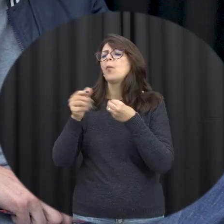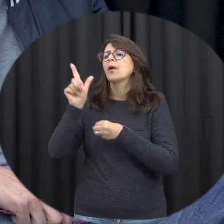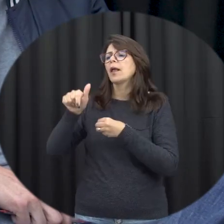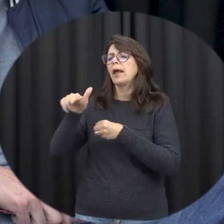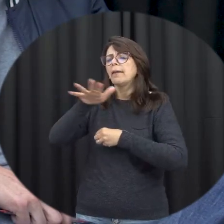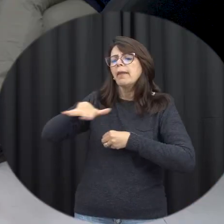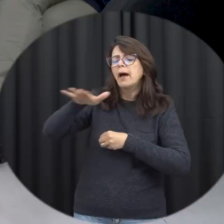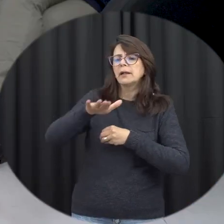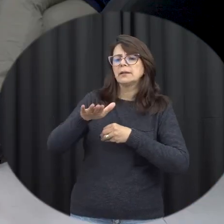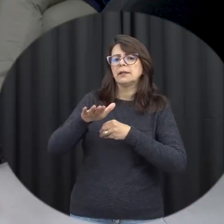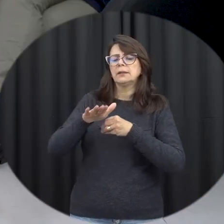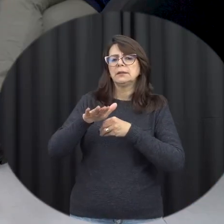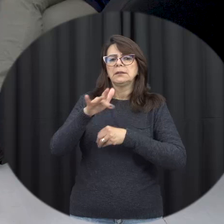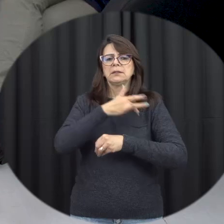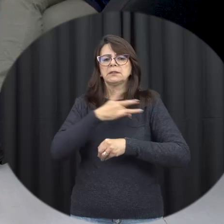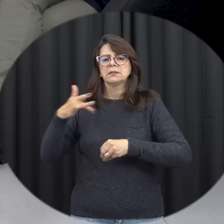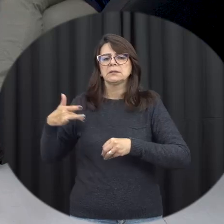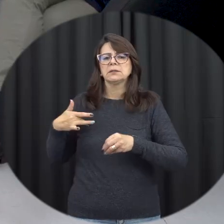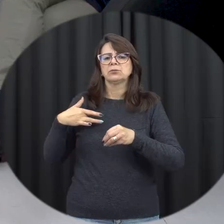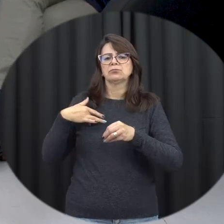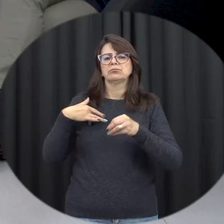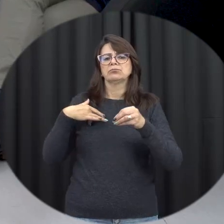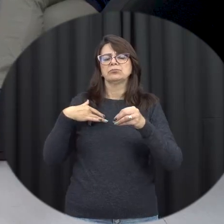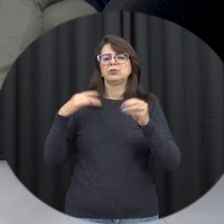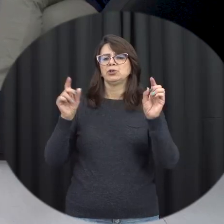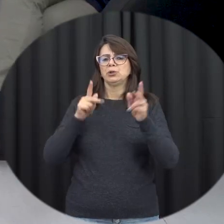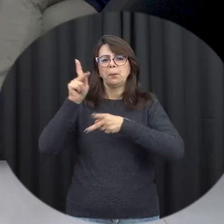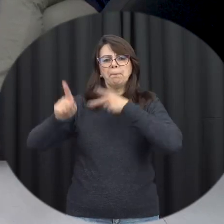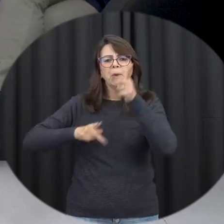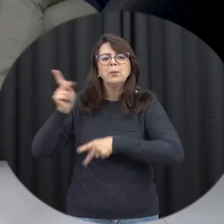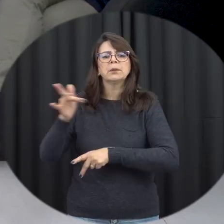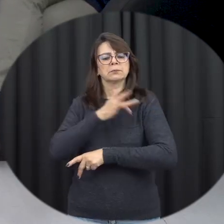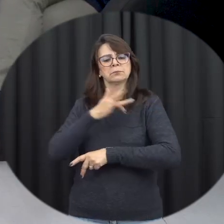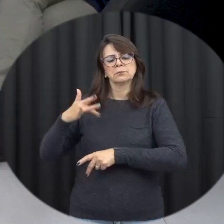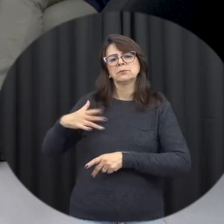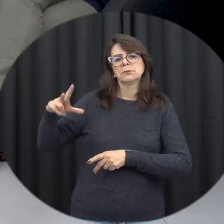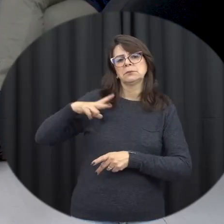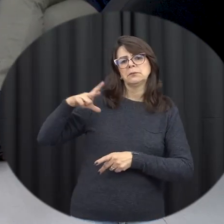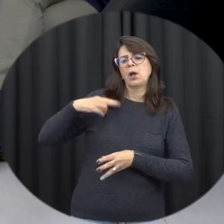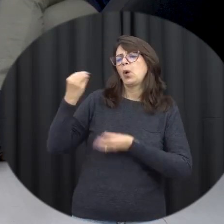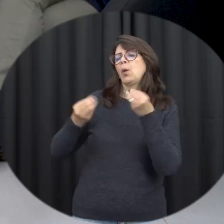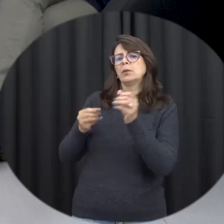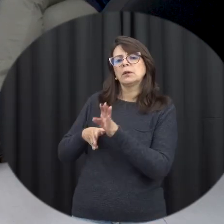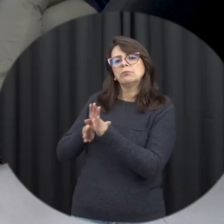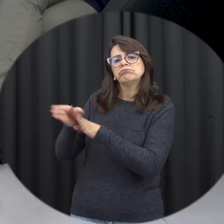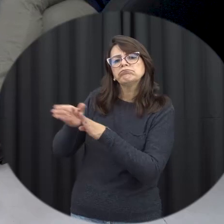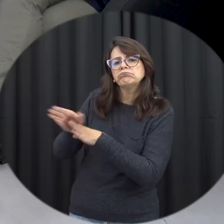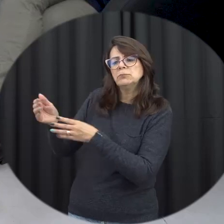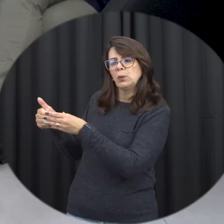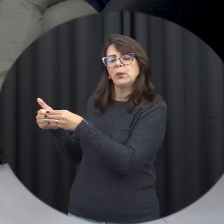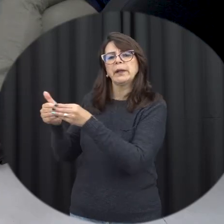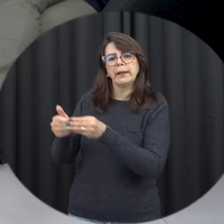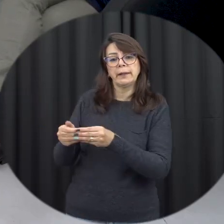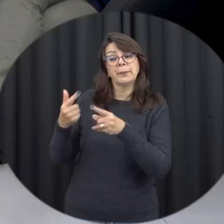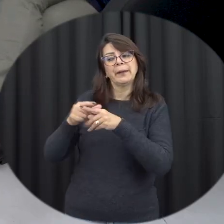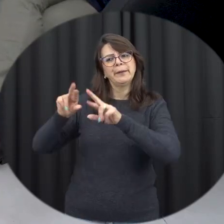nos estabelecimentos de saúde públicos e privados, né? Como que orienta os discentes assim para esse tipo de trabalho? Porque eu